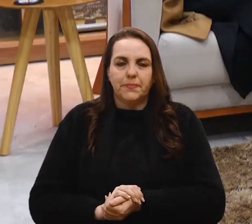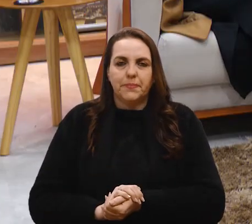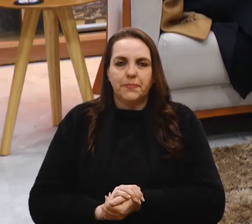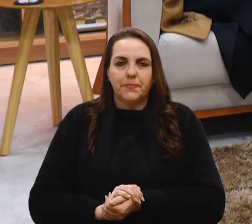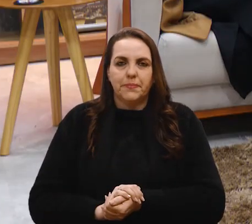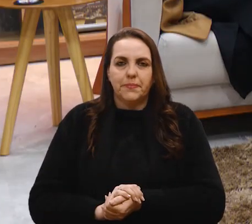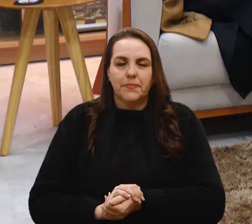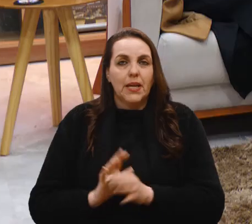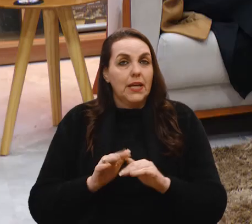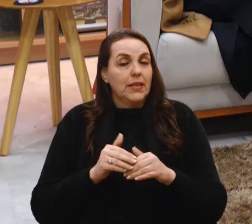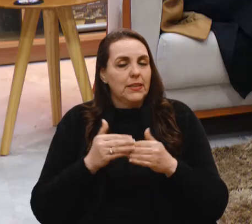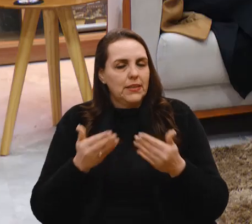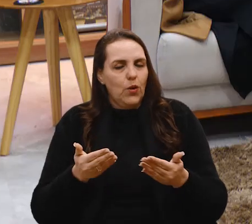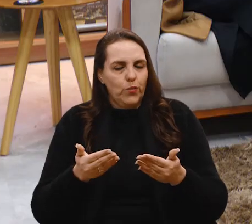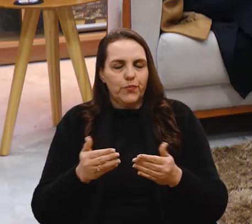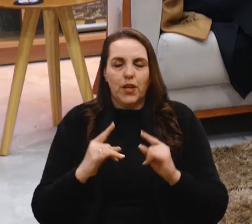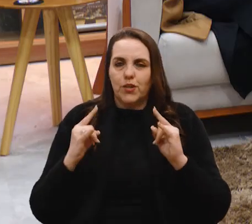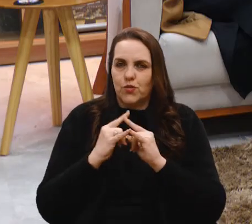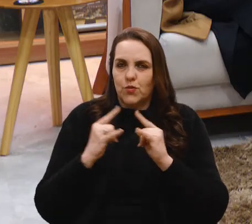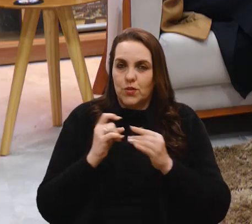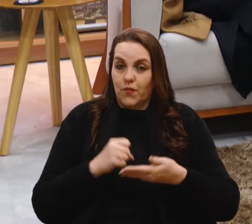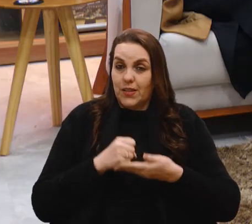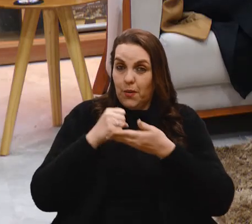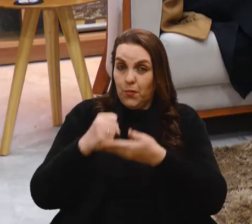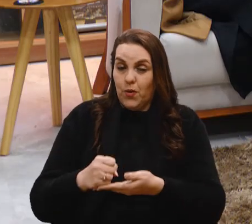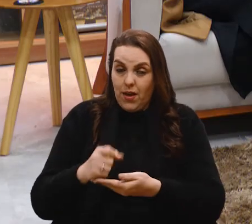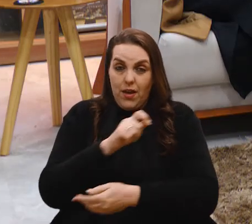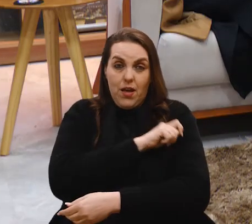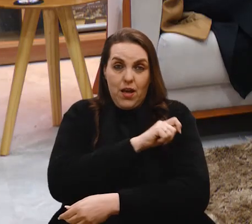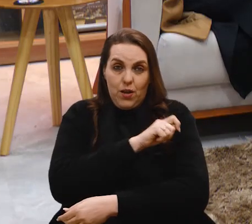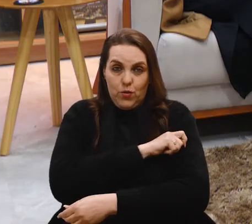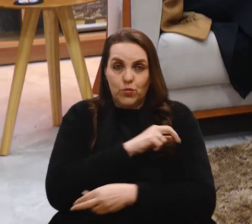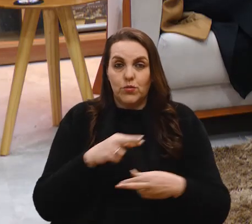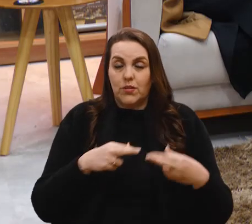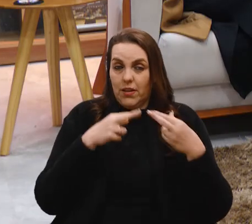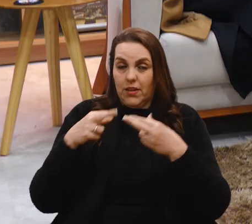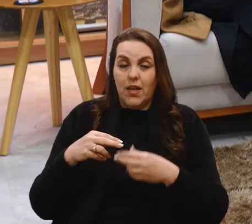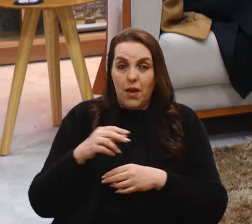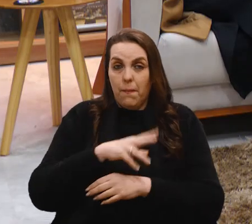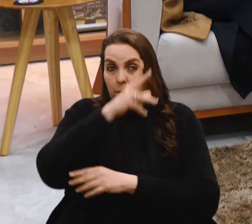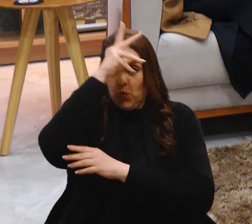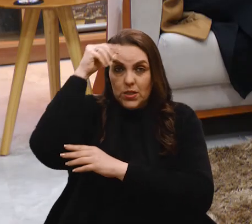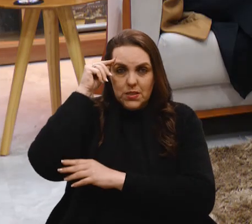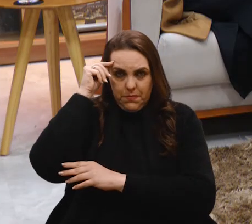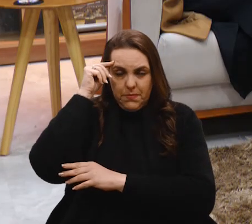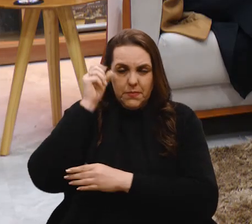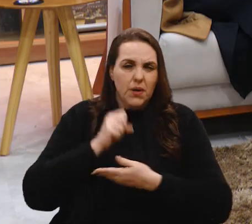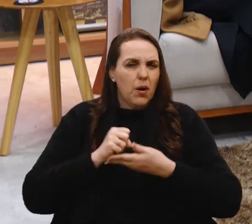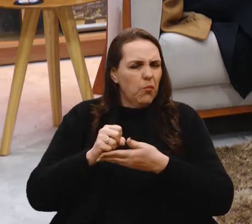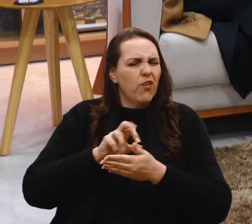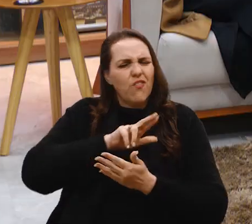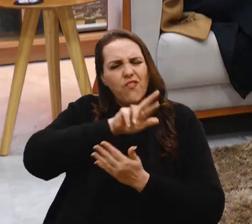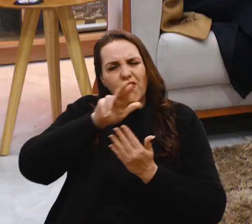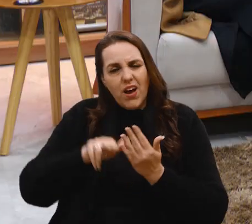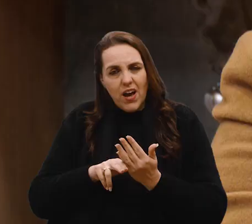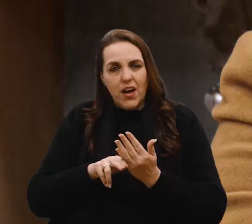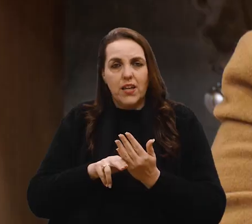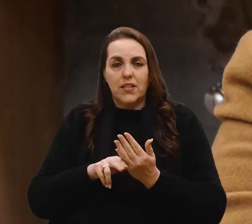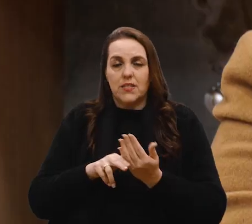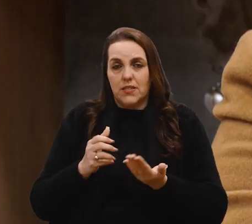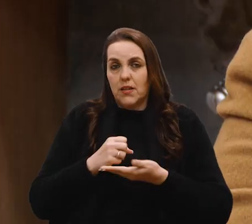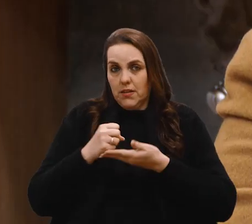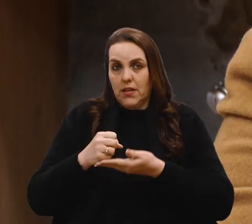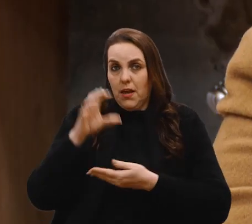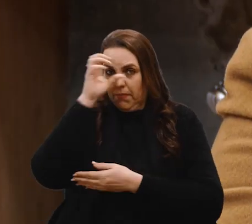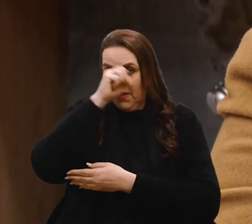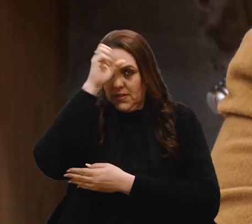ele vem para apoiar esses estudantes da rede municipal. Ele dá suporte a diversas situações de apoio à aprendizagem e, entre elas,